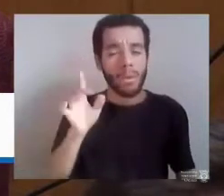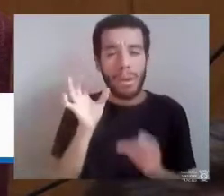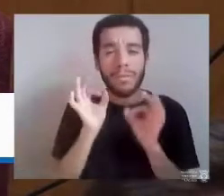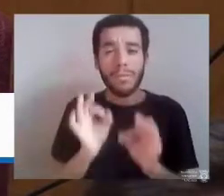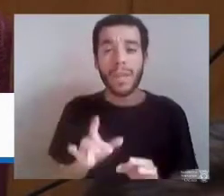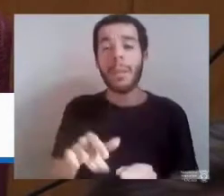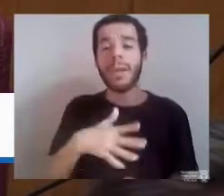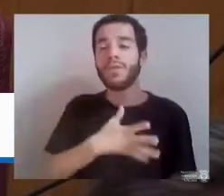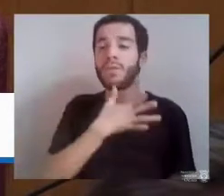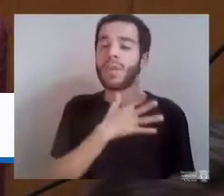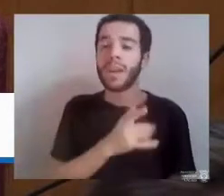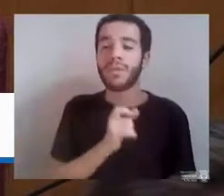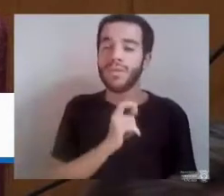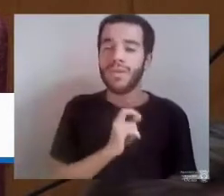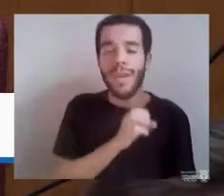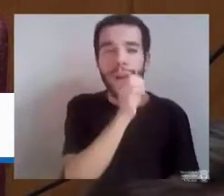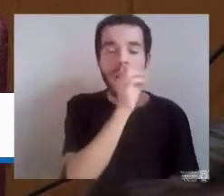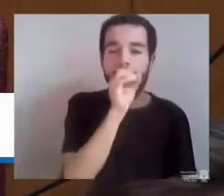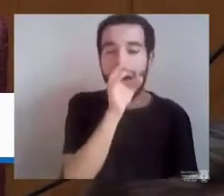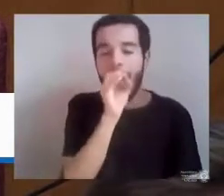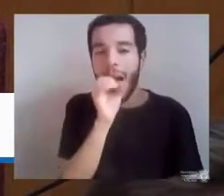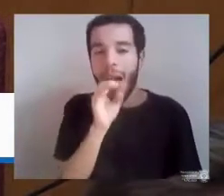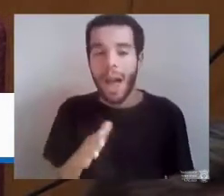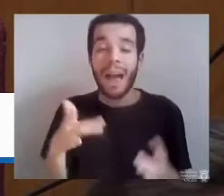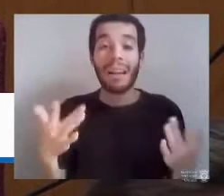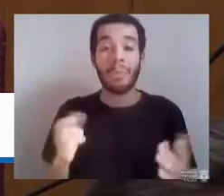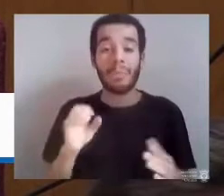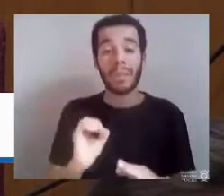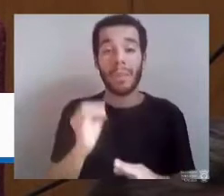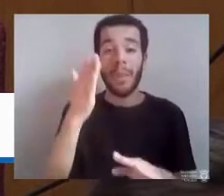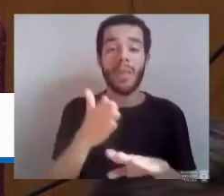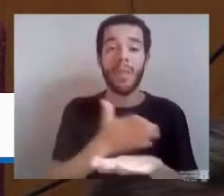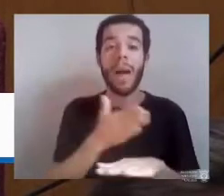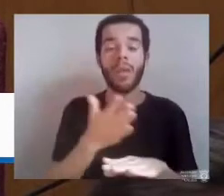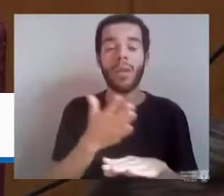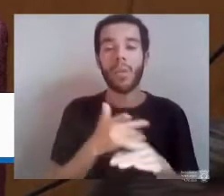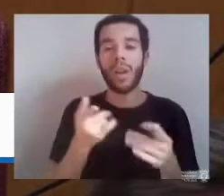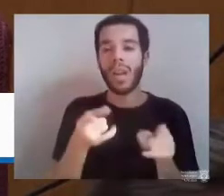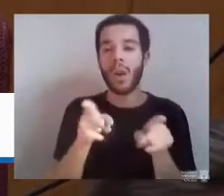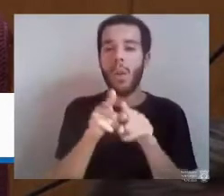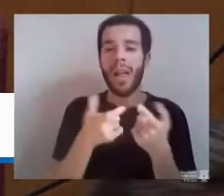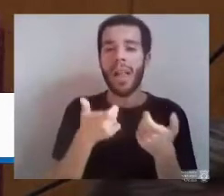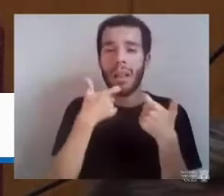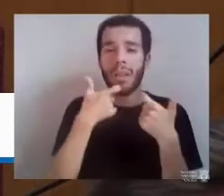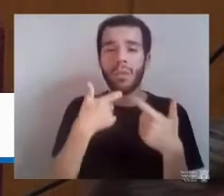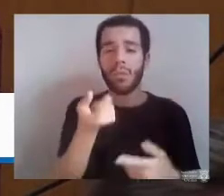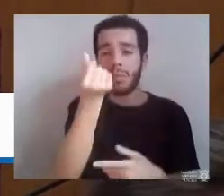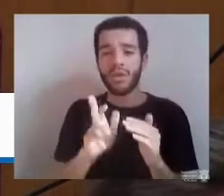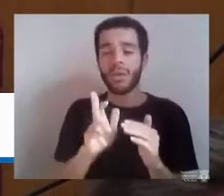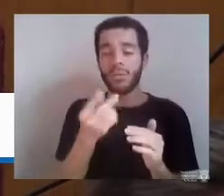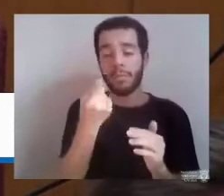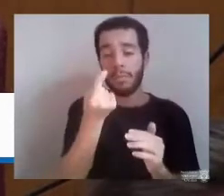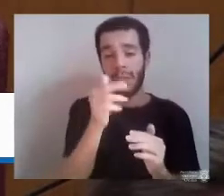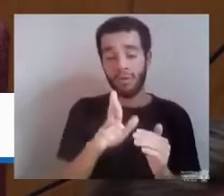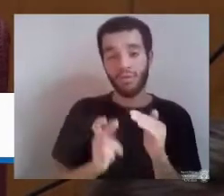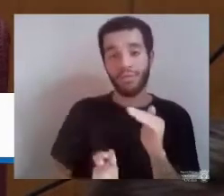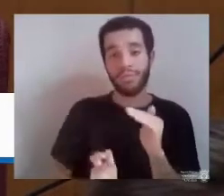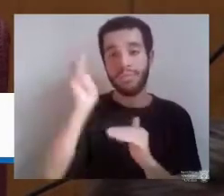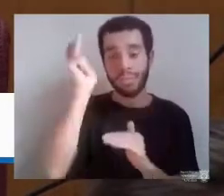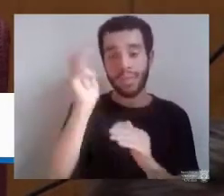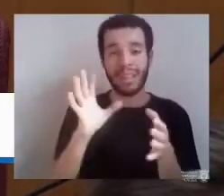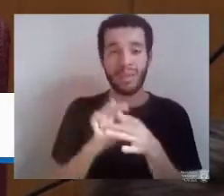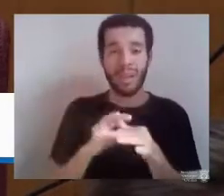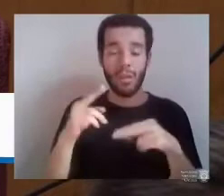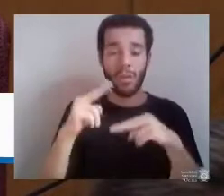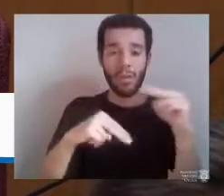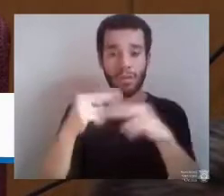deputados, principalmente numa altura de elevada inflação e com os preços a dispararem no que concerne empreitadas. Por último,